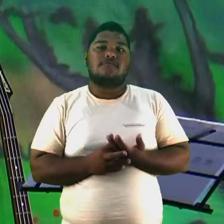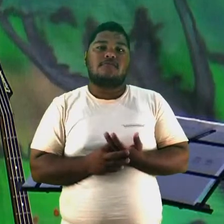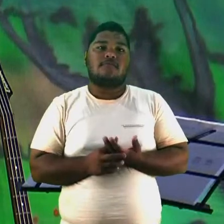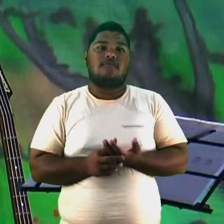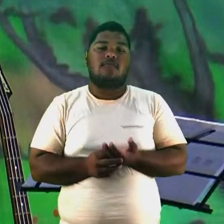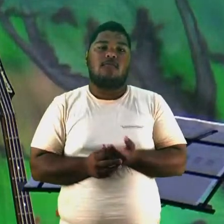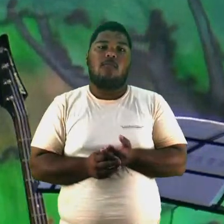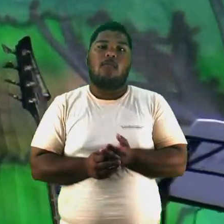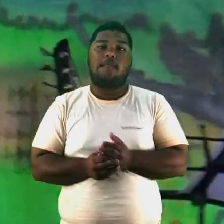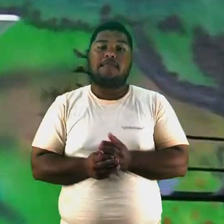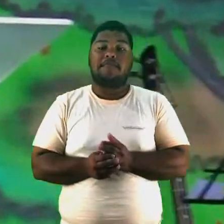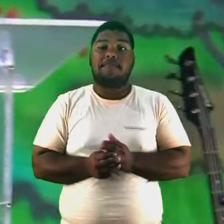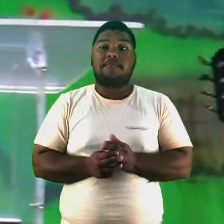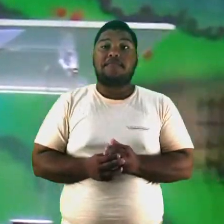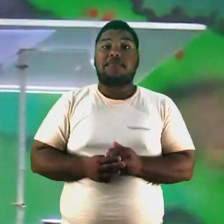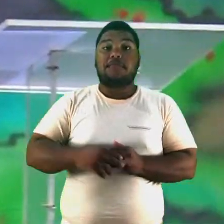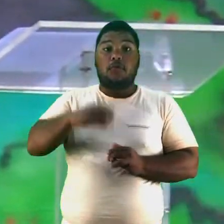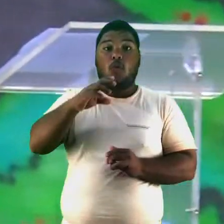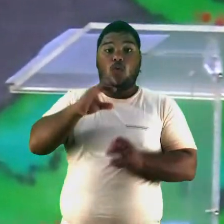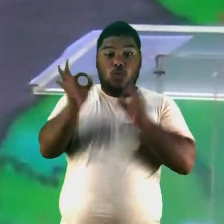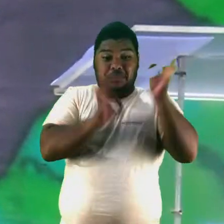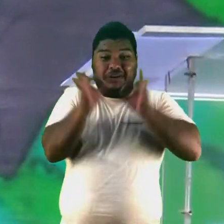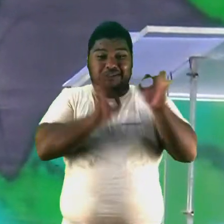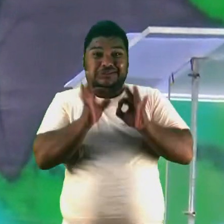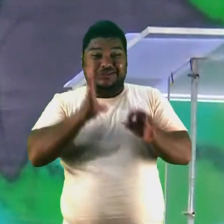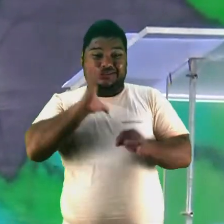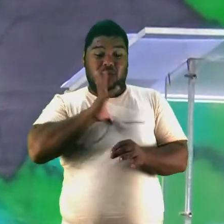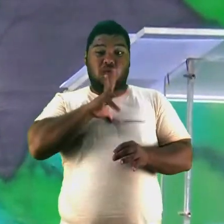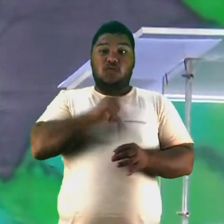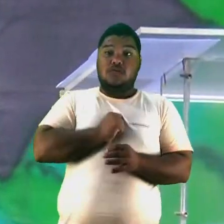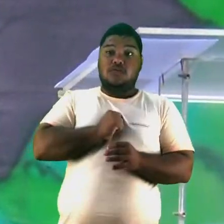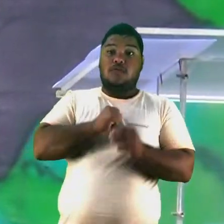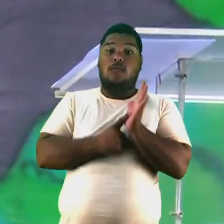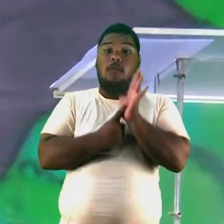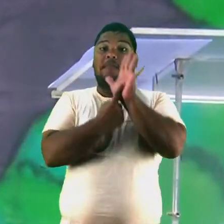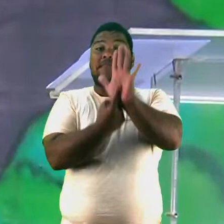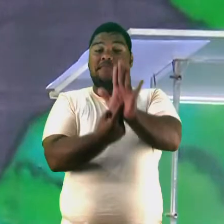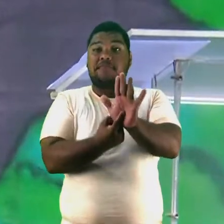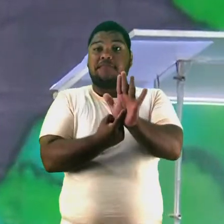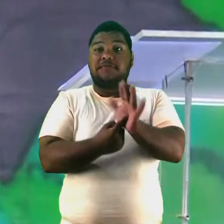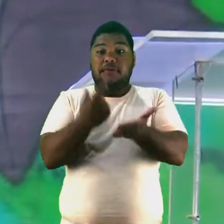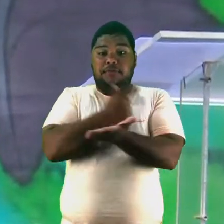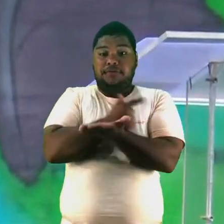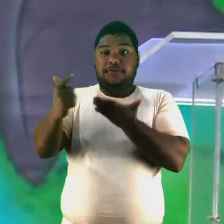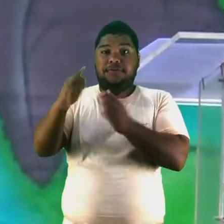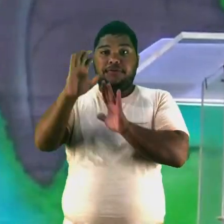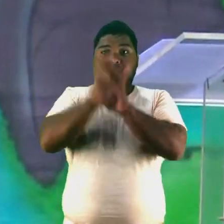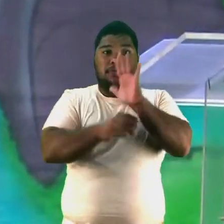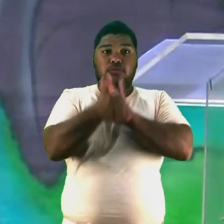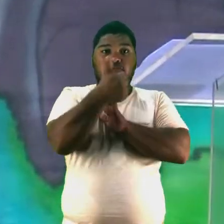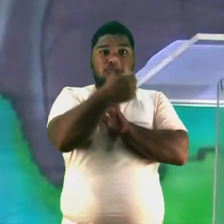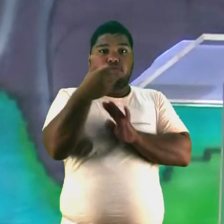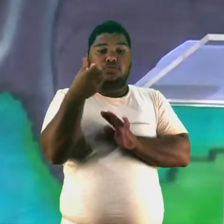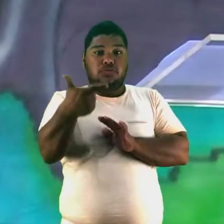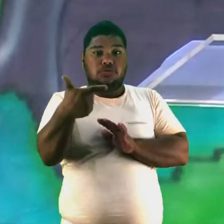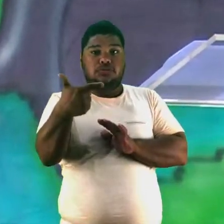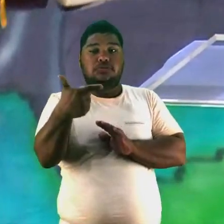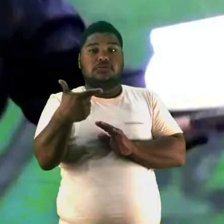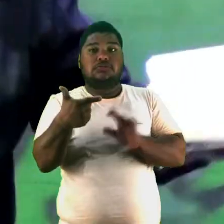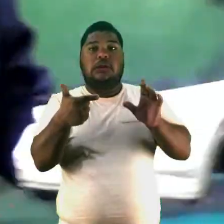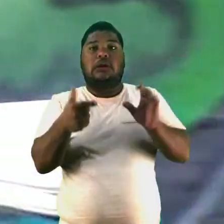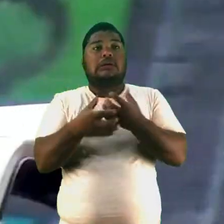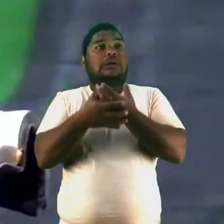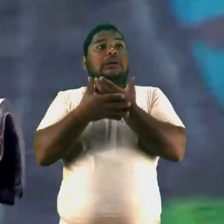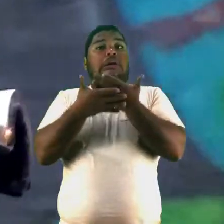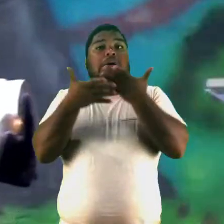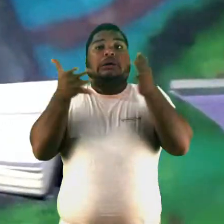redenção. O plano redentor de Deus foi revelado lá no livro de Gênesis capítulo 12, e escancaradamente, quando